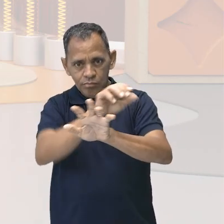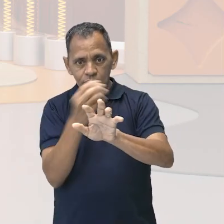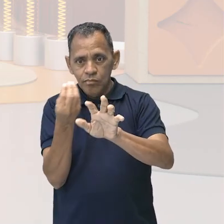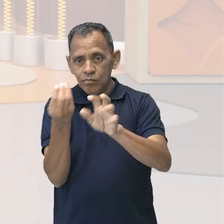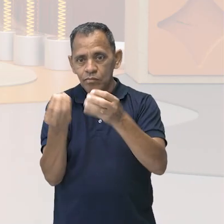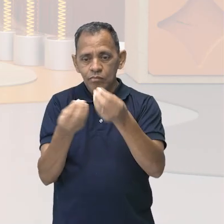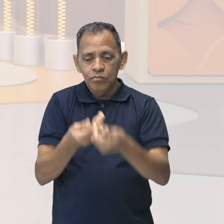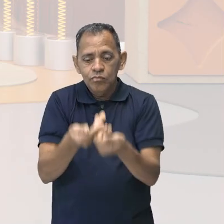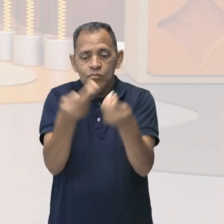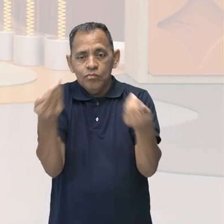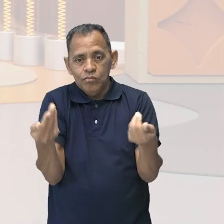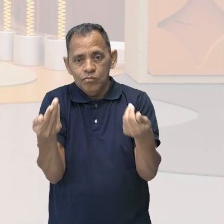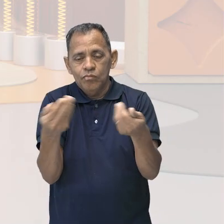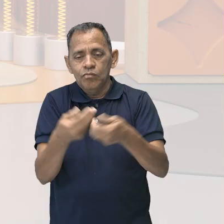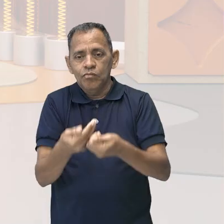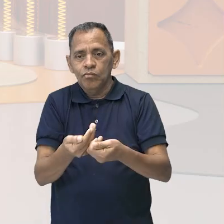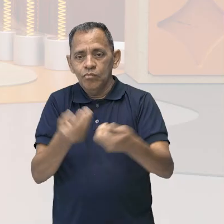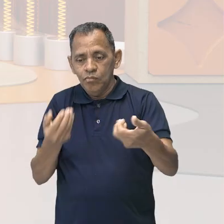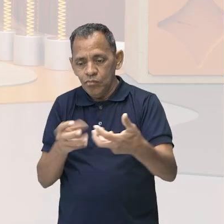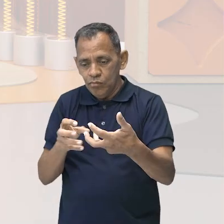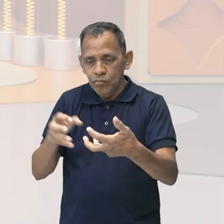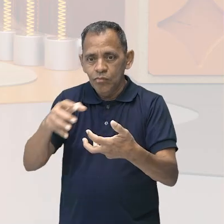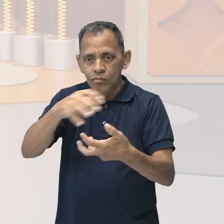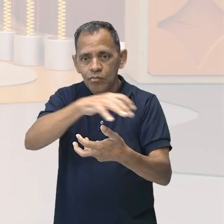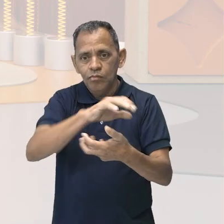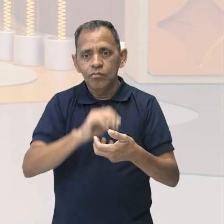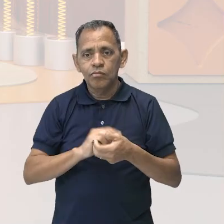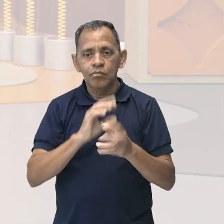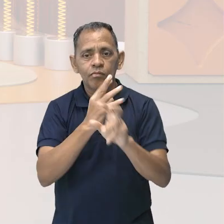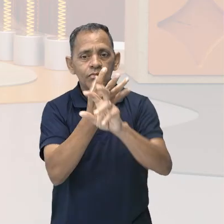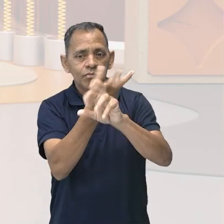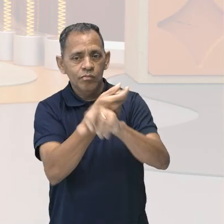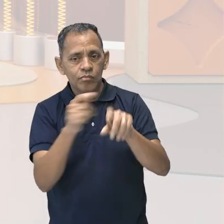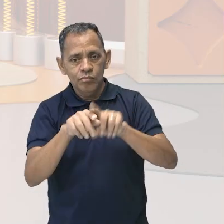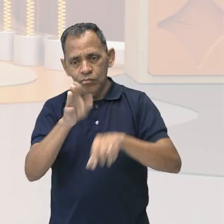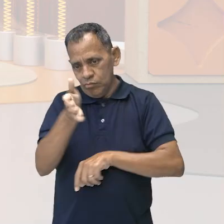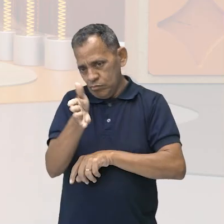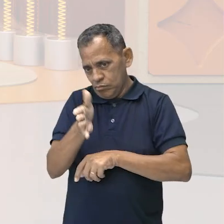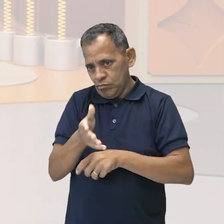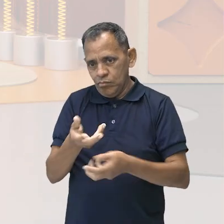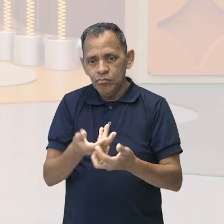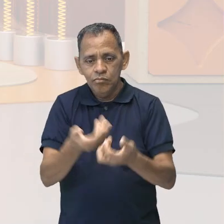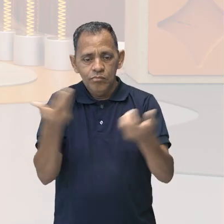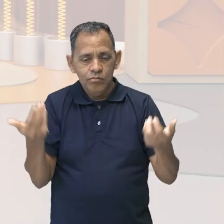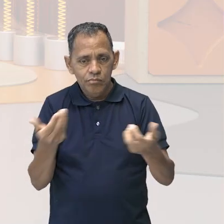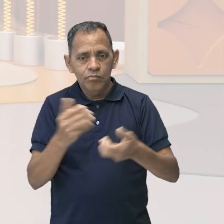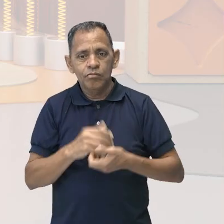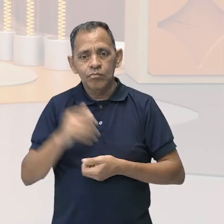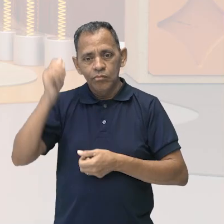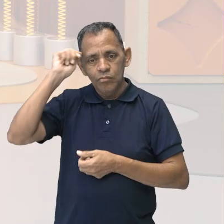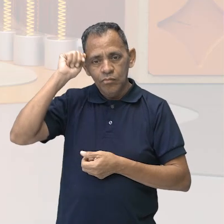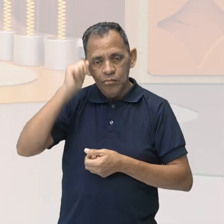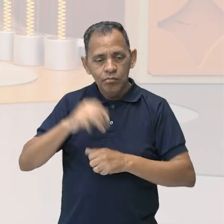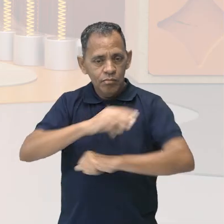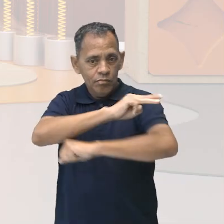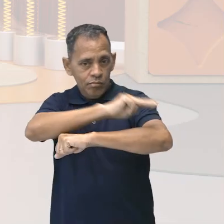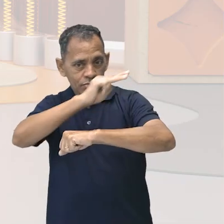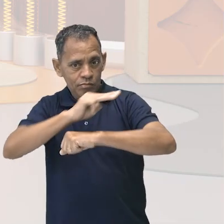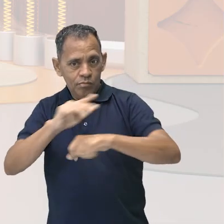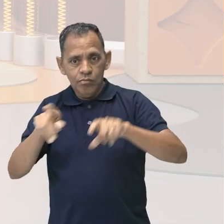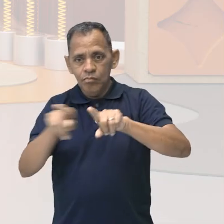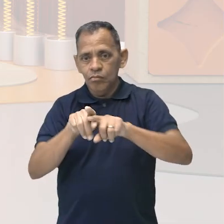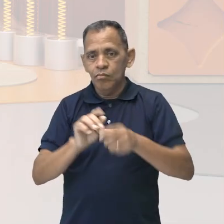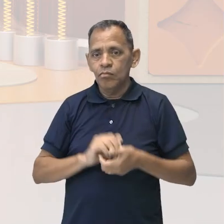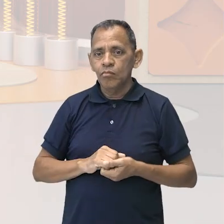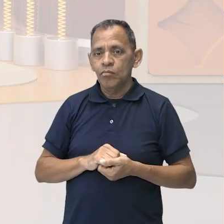de dividir o continente africano. O deserto do Saara, né, dividiu a África entre a África mediterrânea, ou África do Norte, né, e a